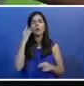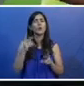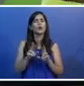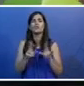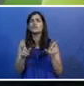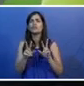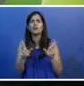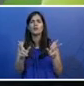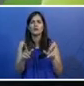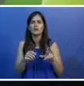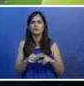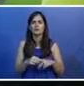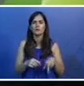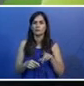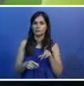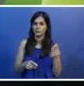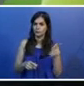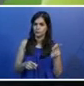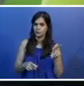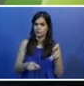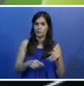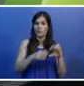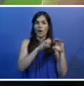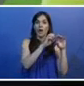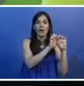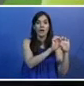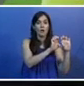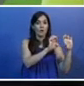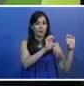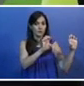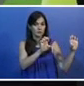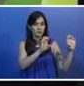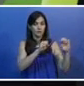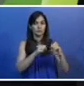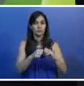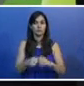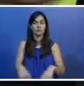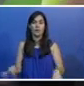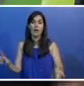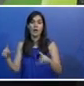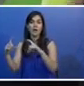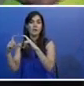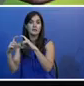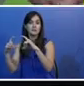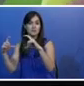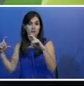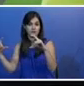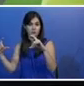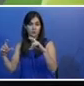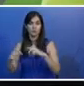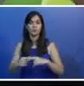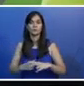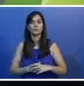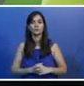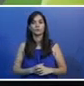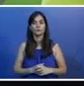equação de expressão algébrica, ok? Essas aqui eu usei equações mais